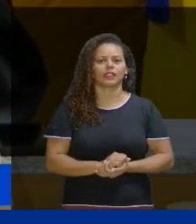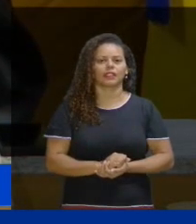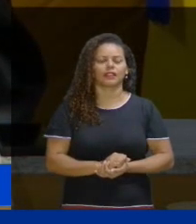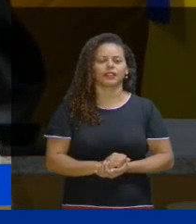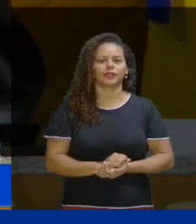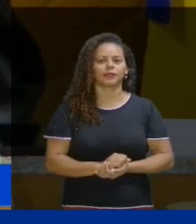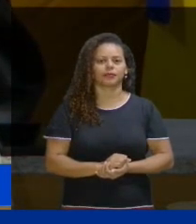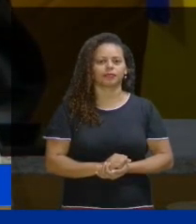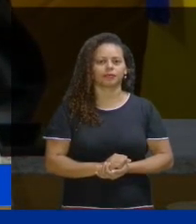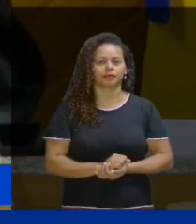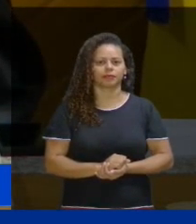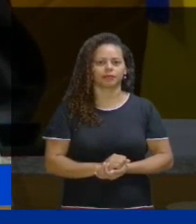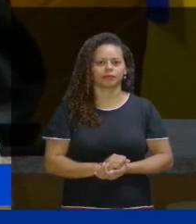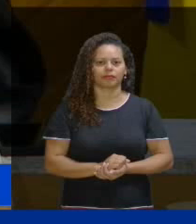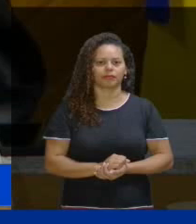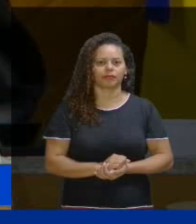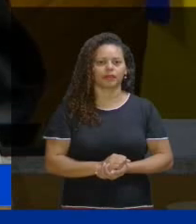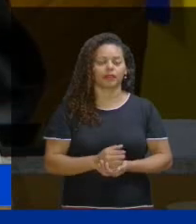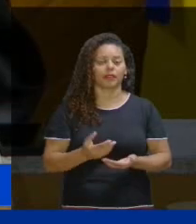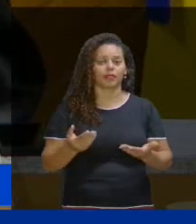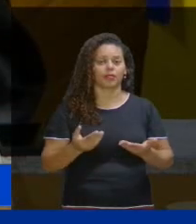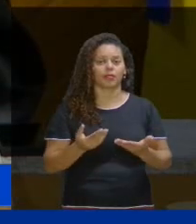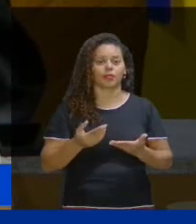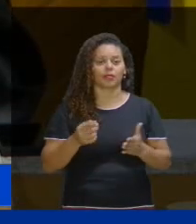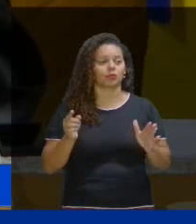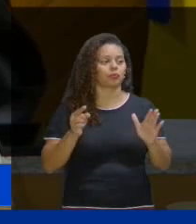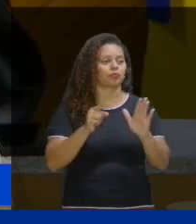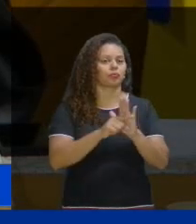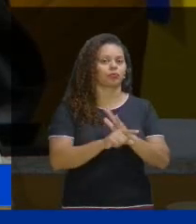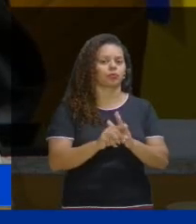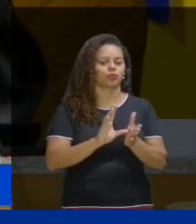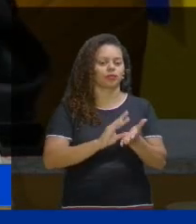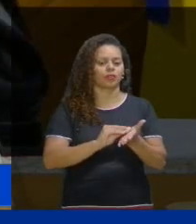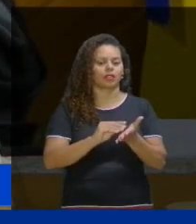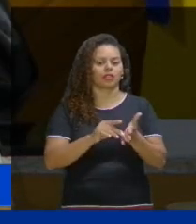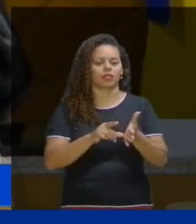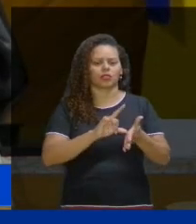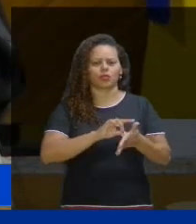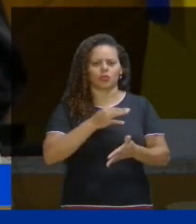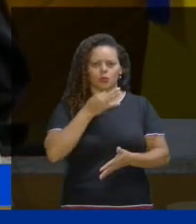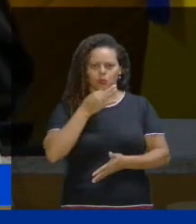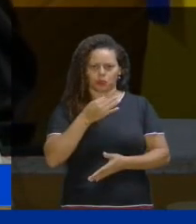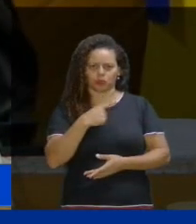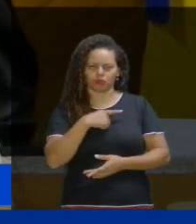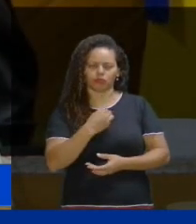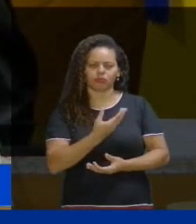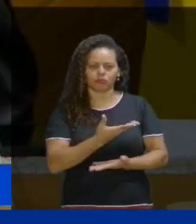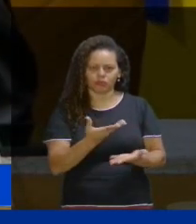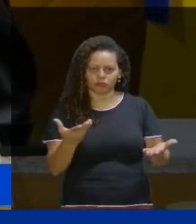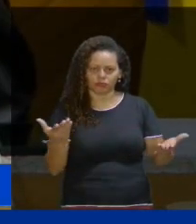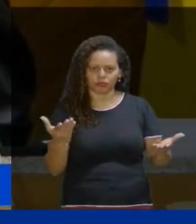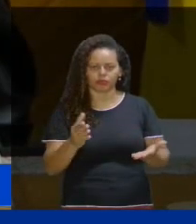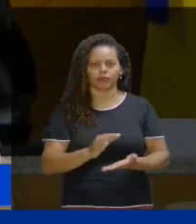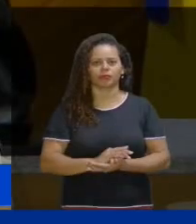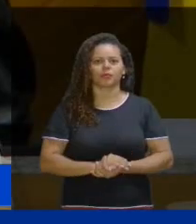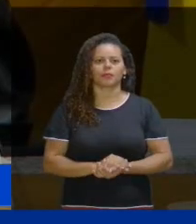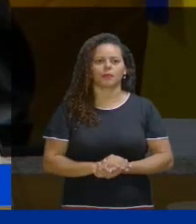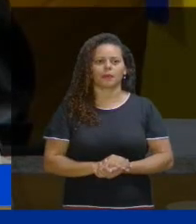Submeto à apreciação dos pares a ata da 65ª